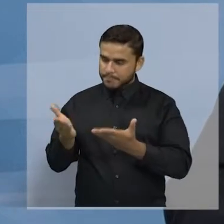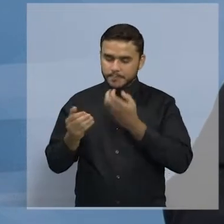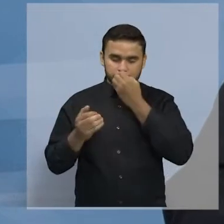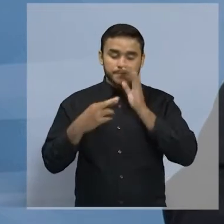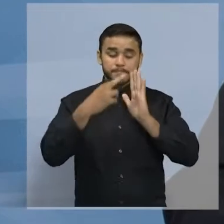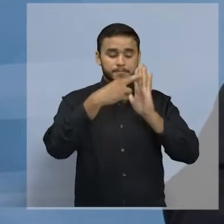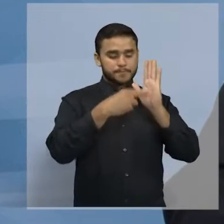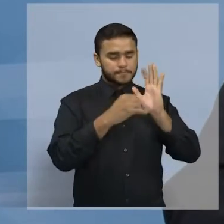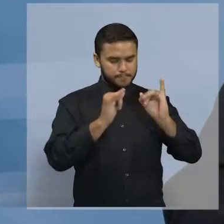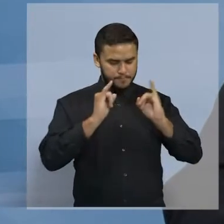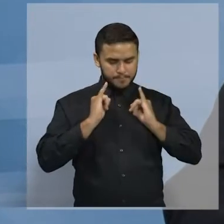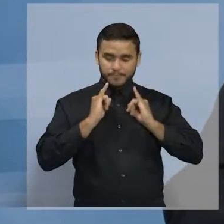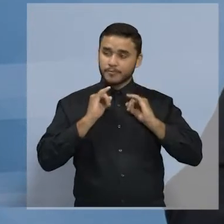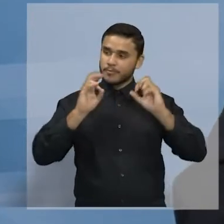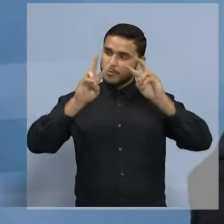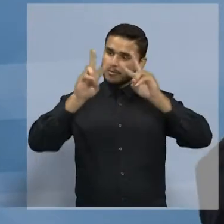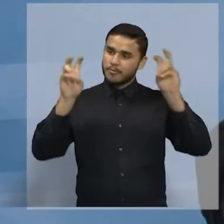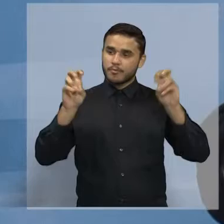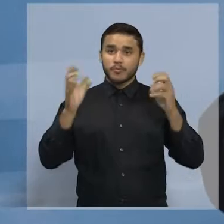Previdência.